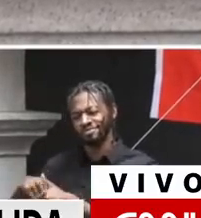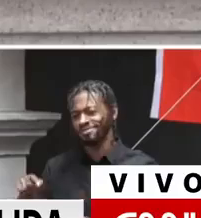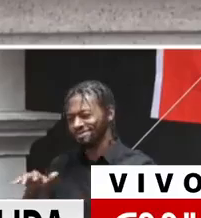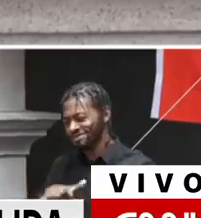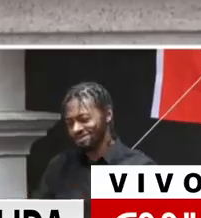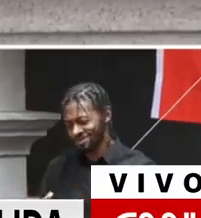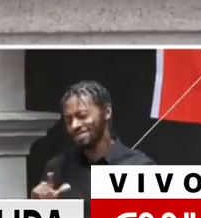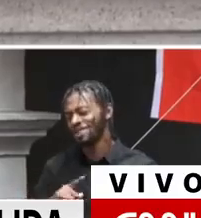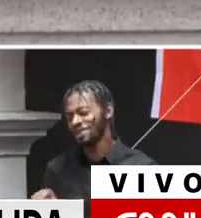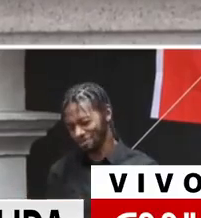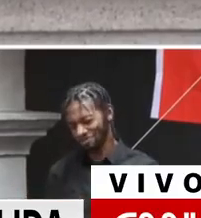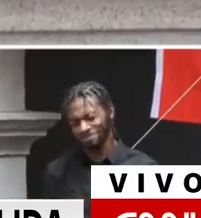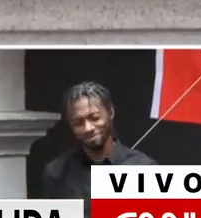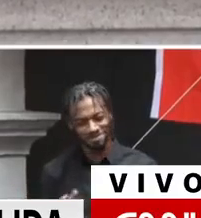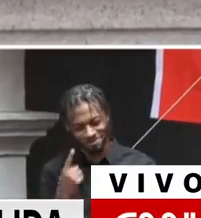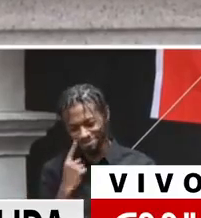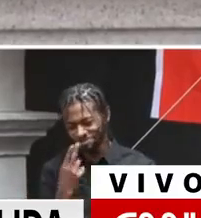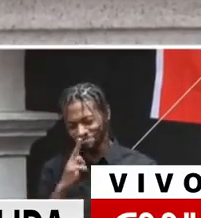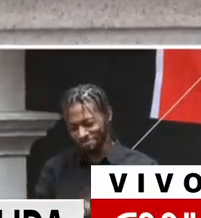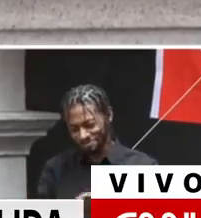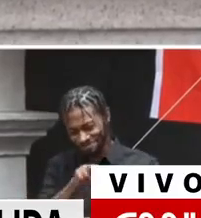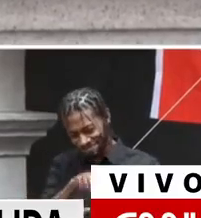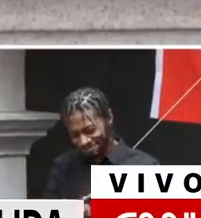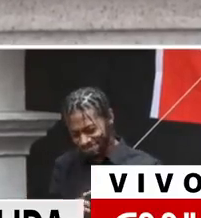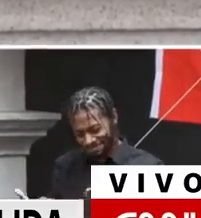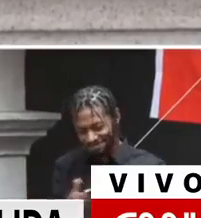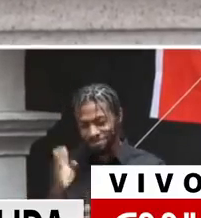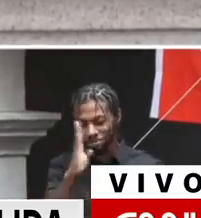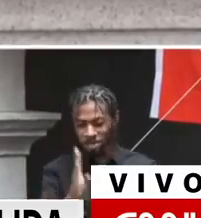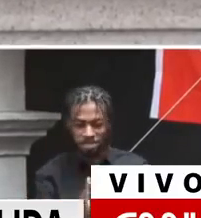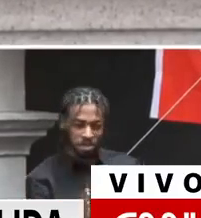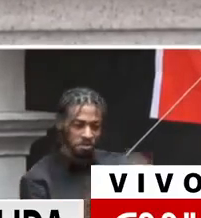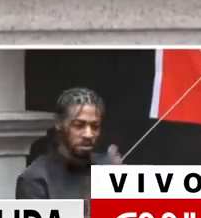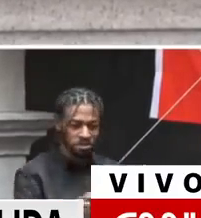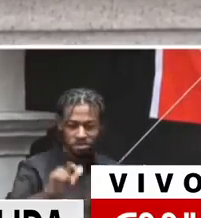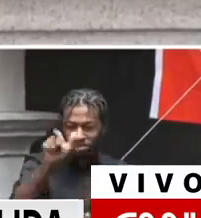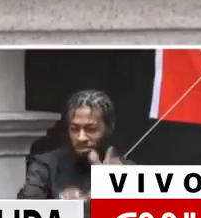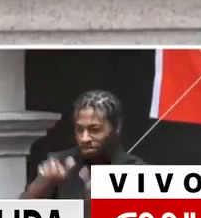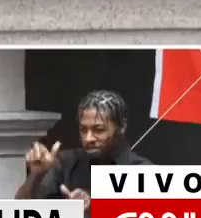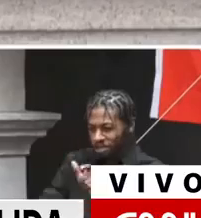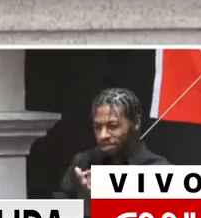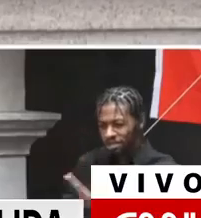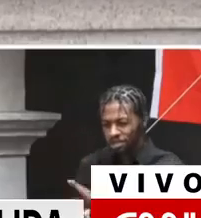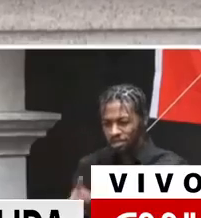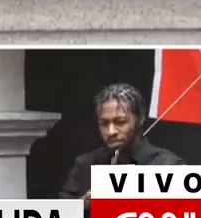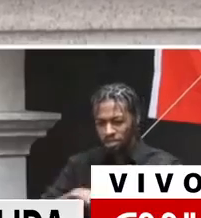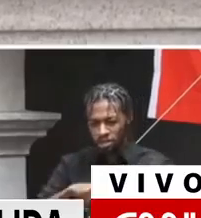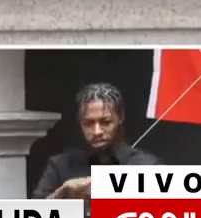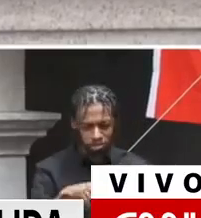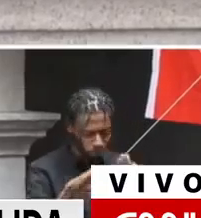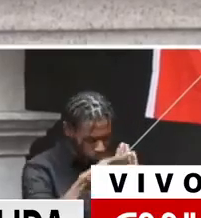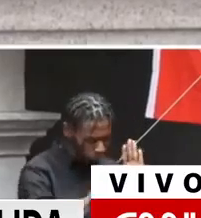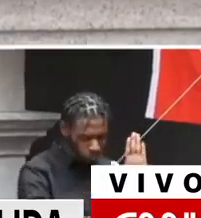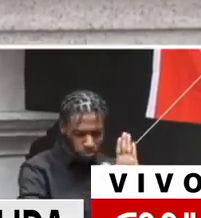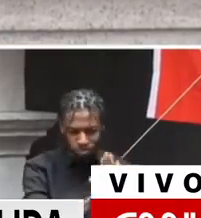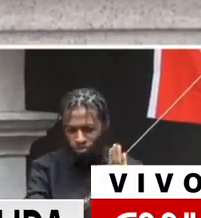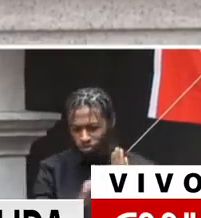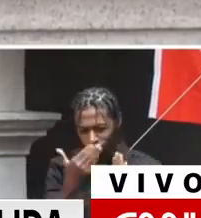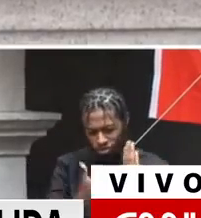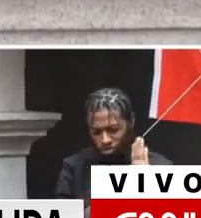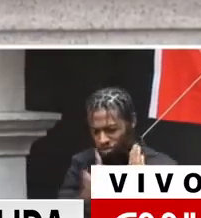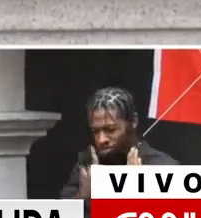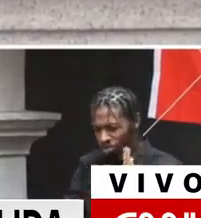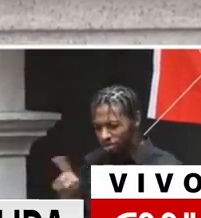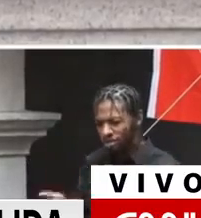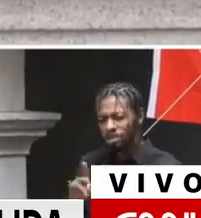de 15 oradores que puderam falar e manifestar ali, claro, a sua opinião em relação a esse momento em que a gente vive no